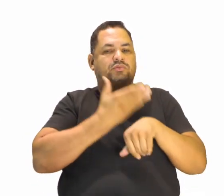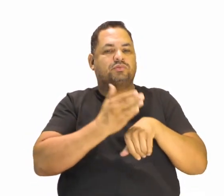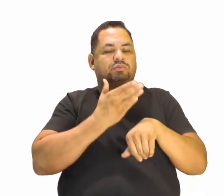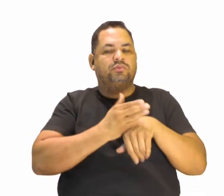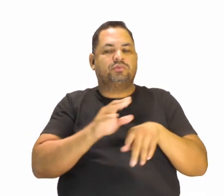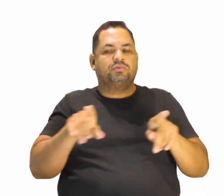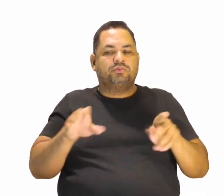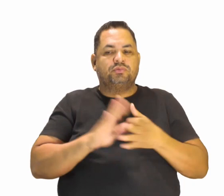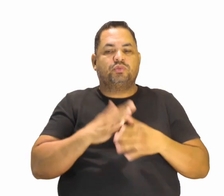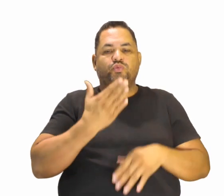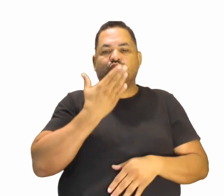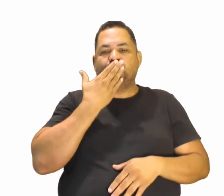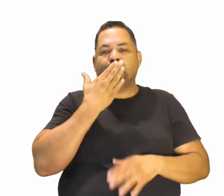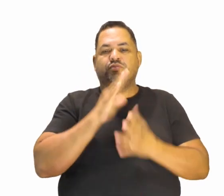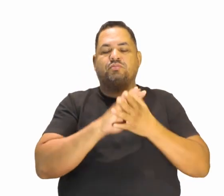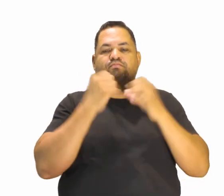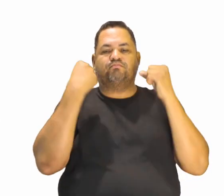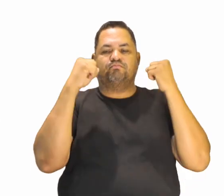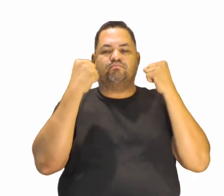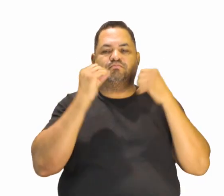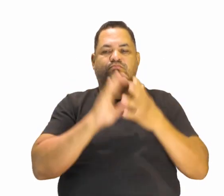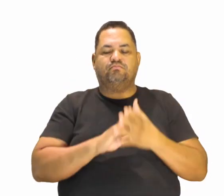tipo de atividade física, correto?